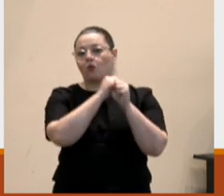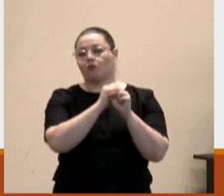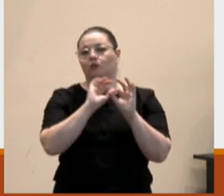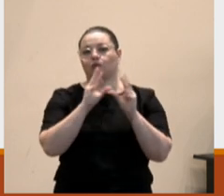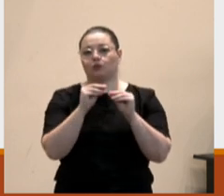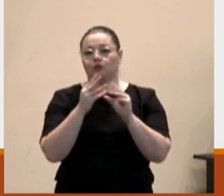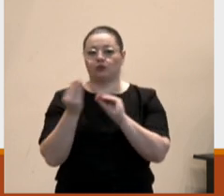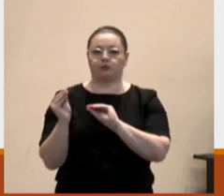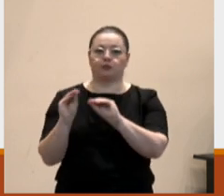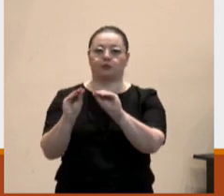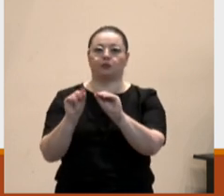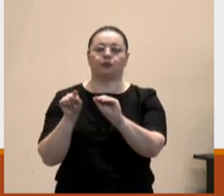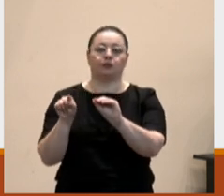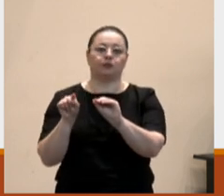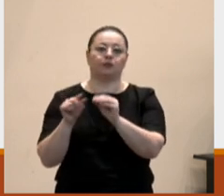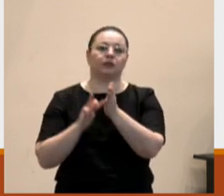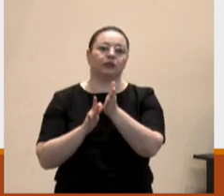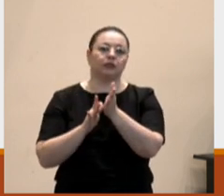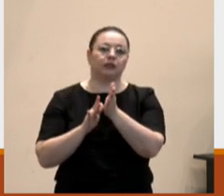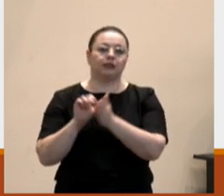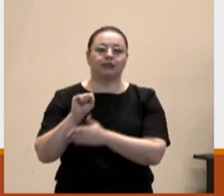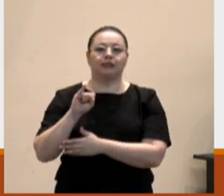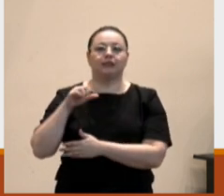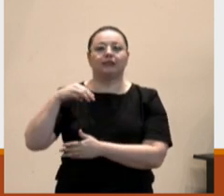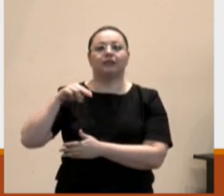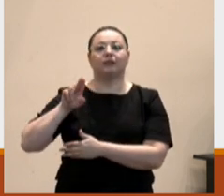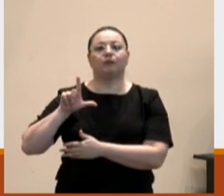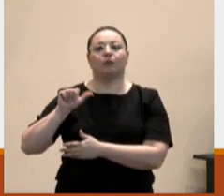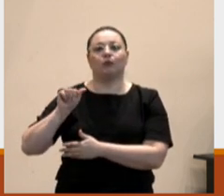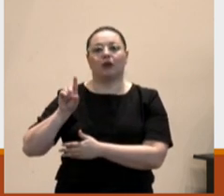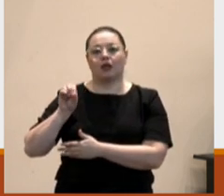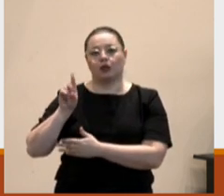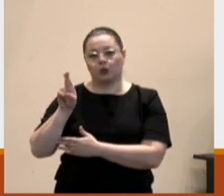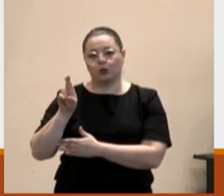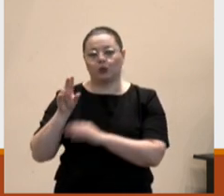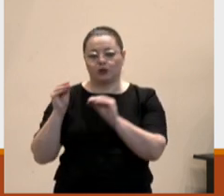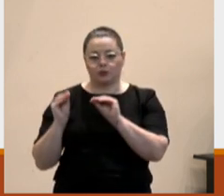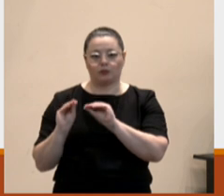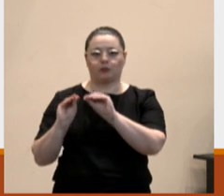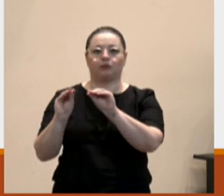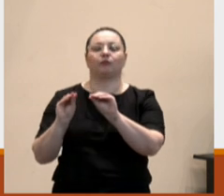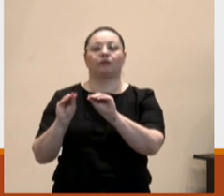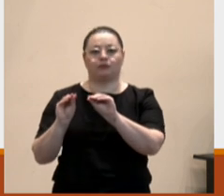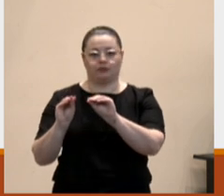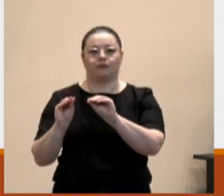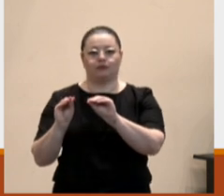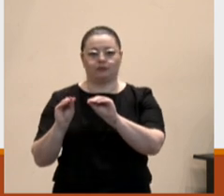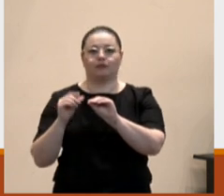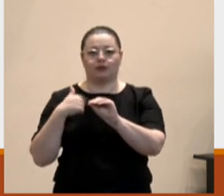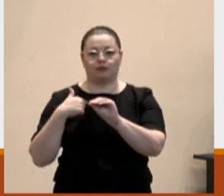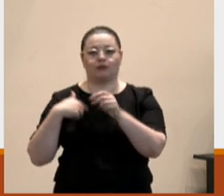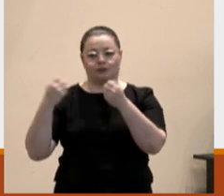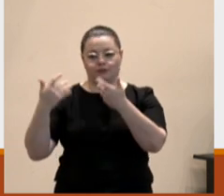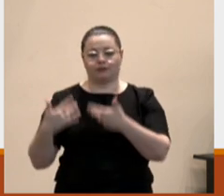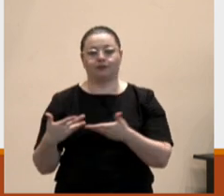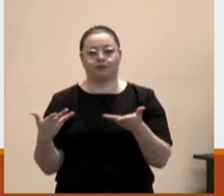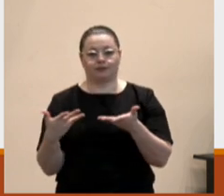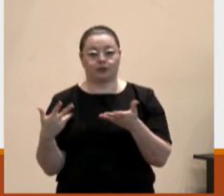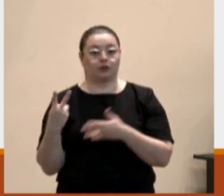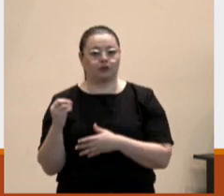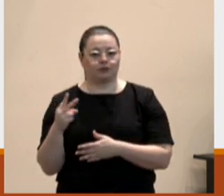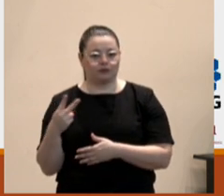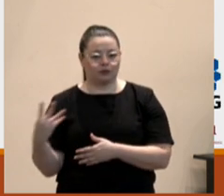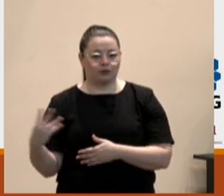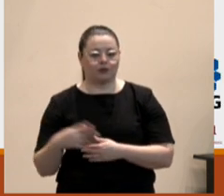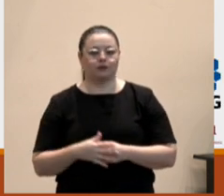é o simulador de curso aluno qualidade. E sai o que Eu vou descrever agora. 2024.